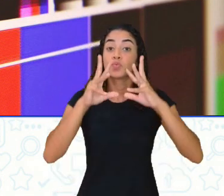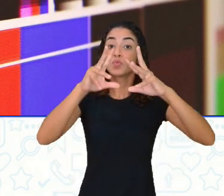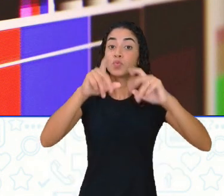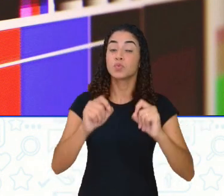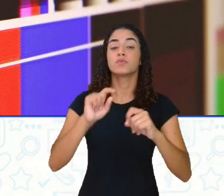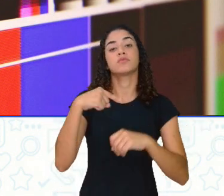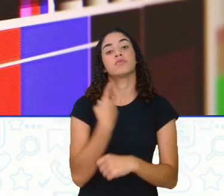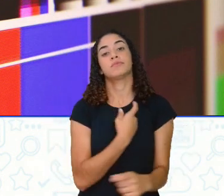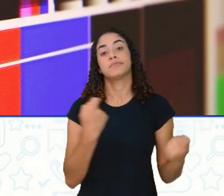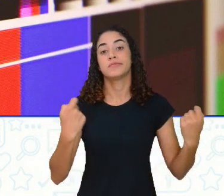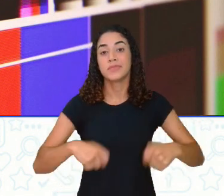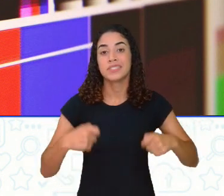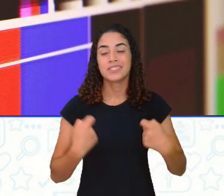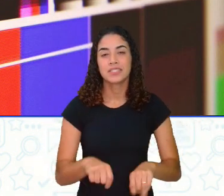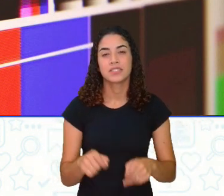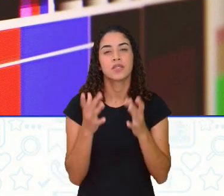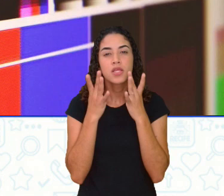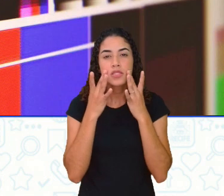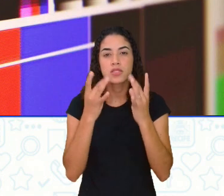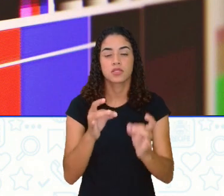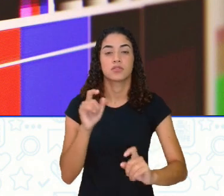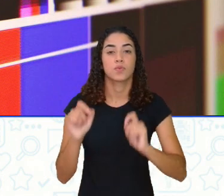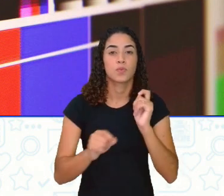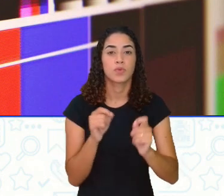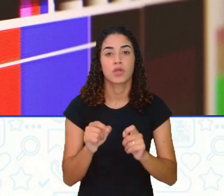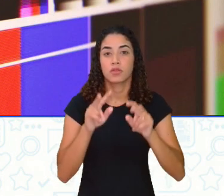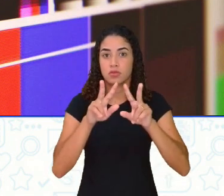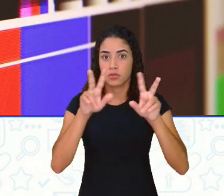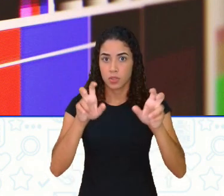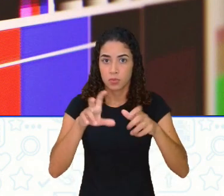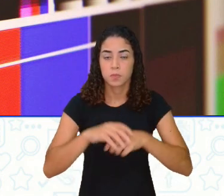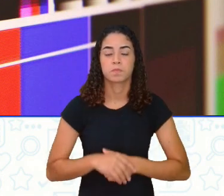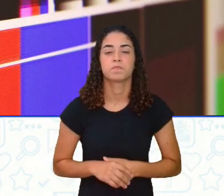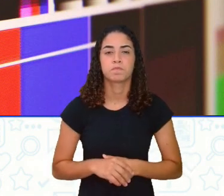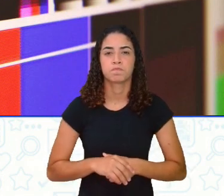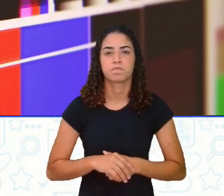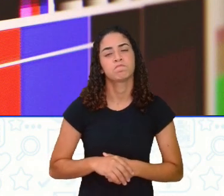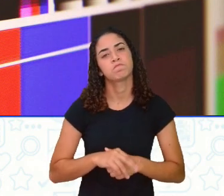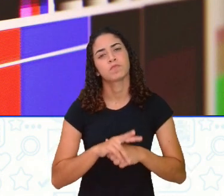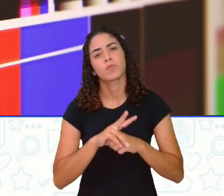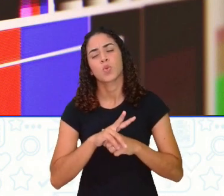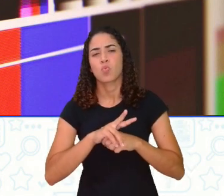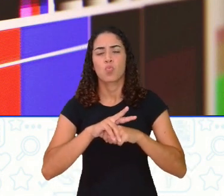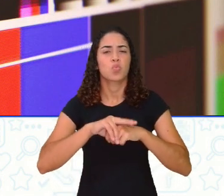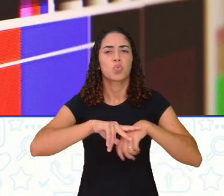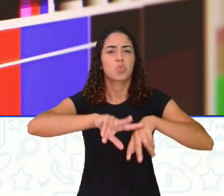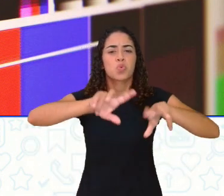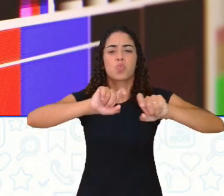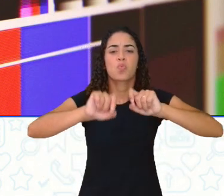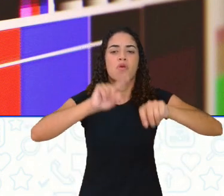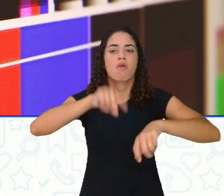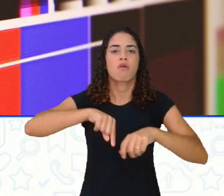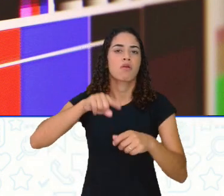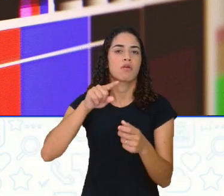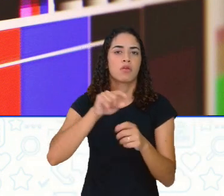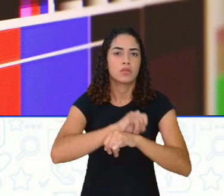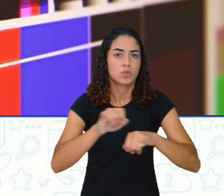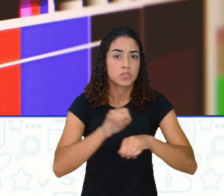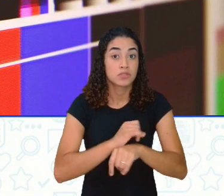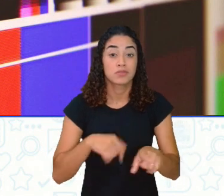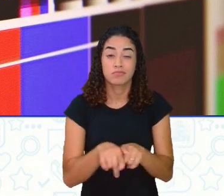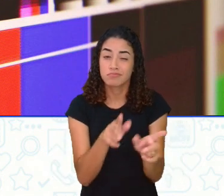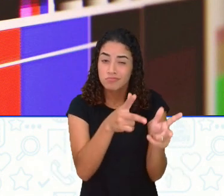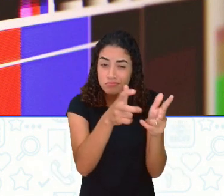contexto, a gente precisa se ater especificamente ao tema. Então, sobre o que é a minha notícia. E fazer esse